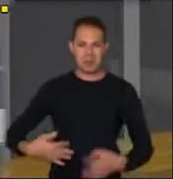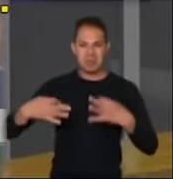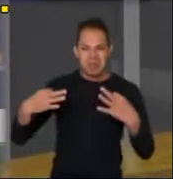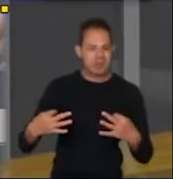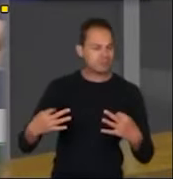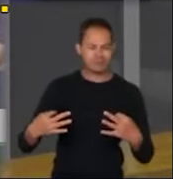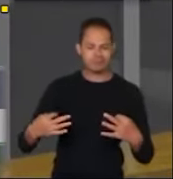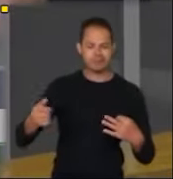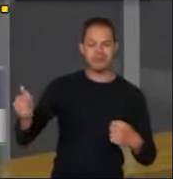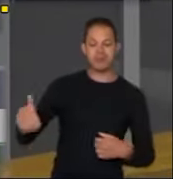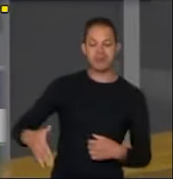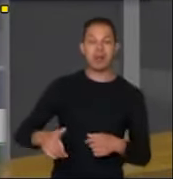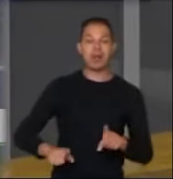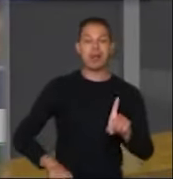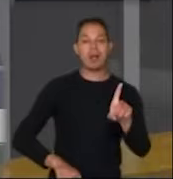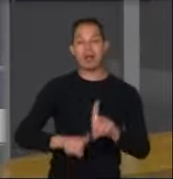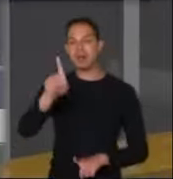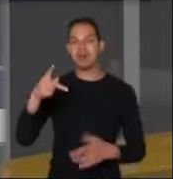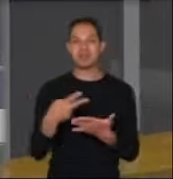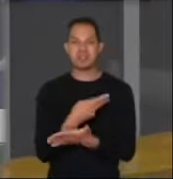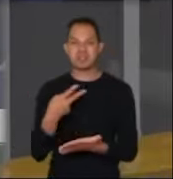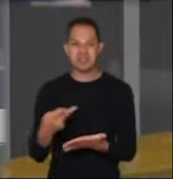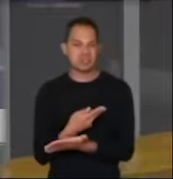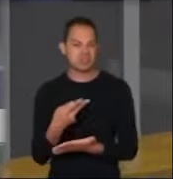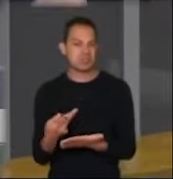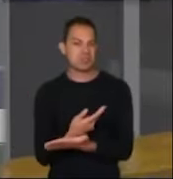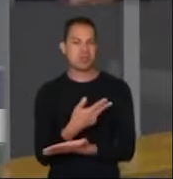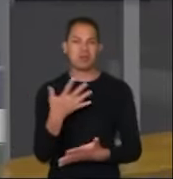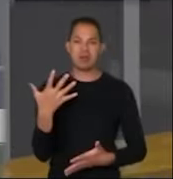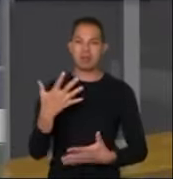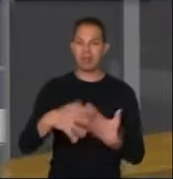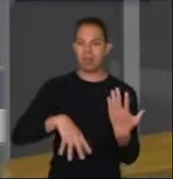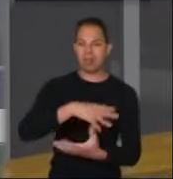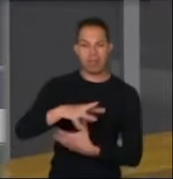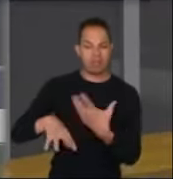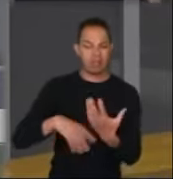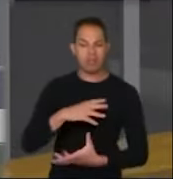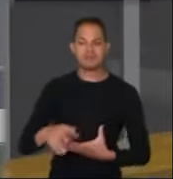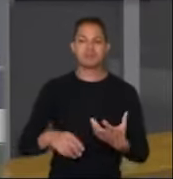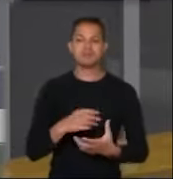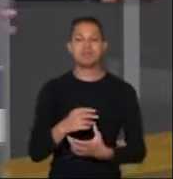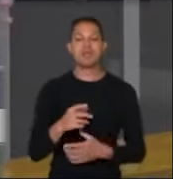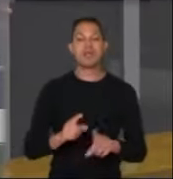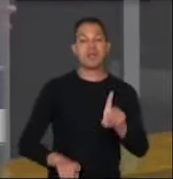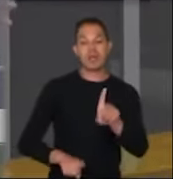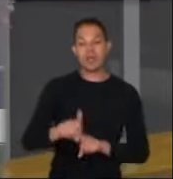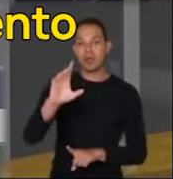é recorde de lambanças. É lambança atrás de lambança. É o recorde de